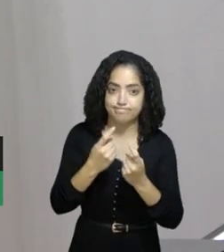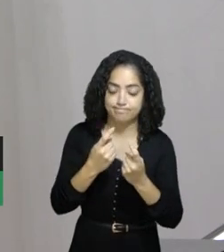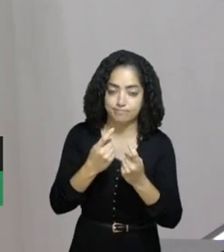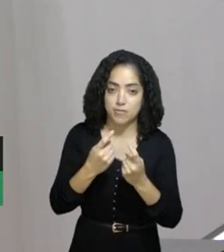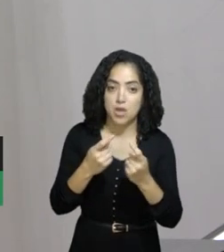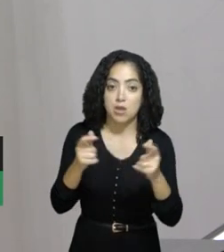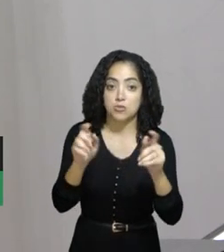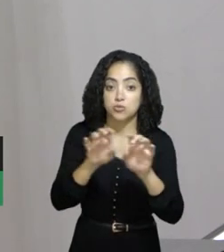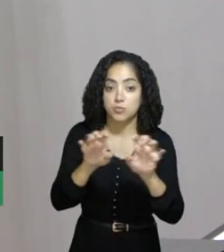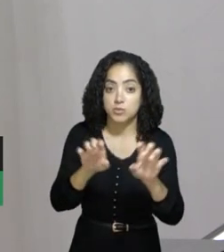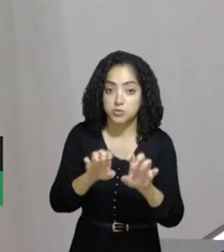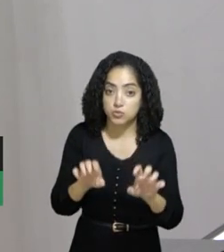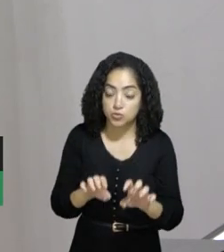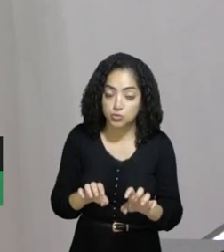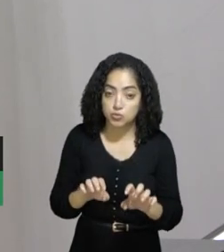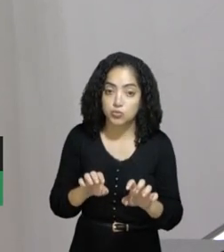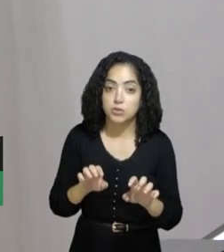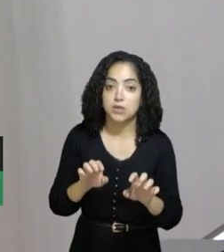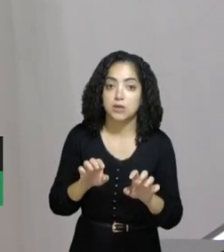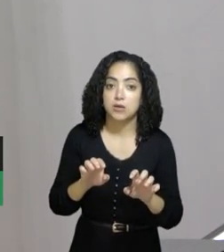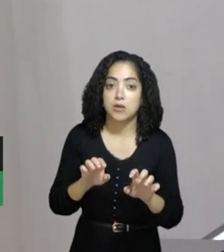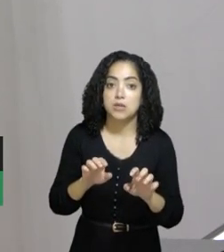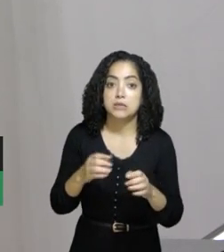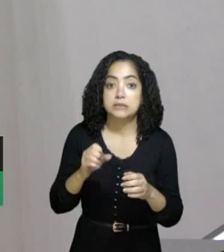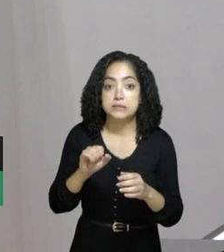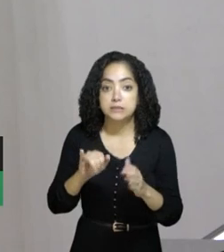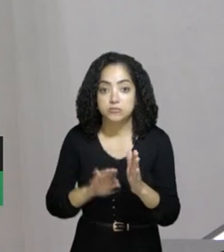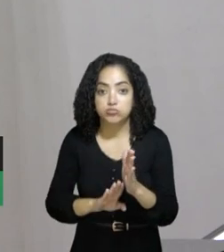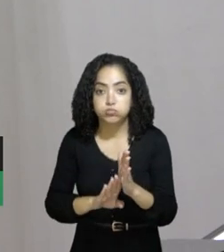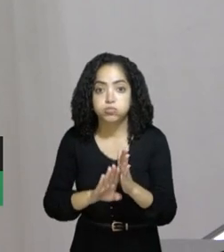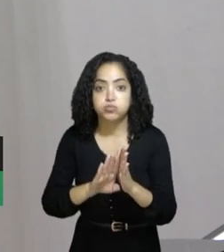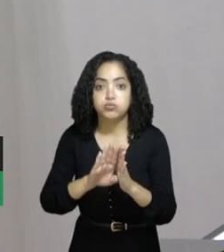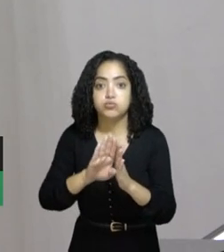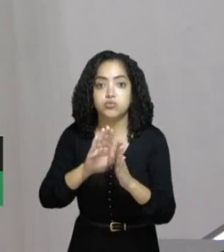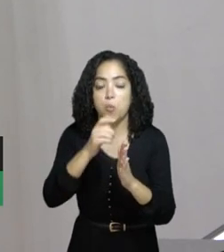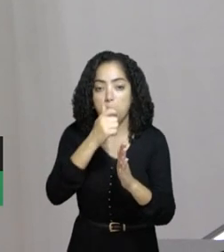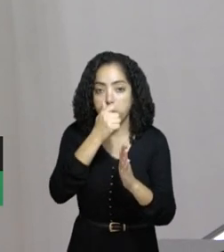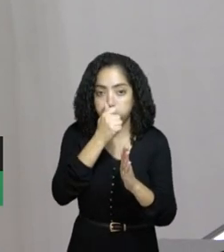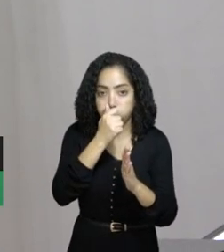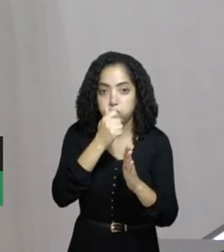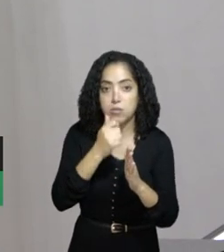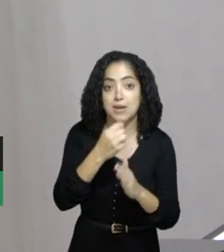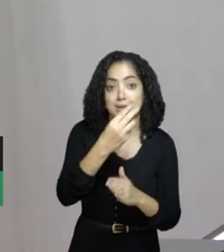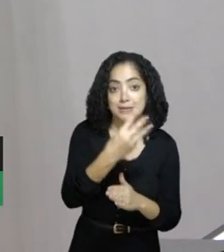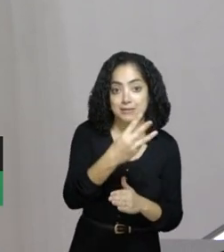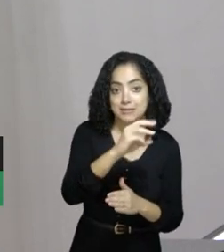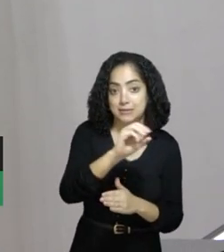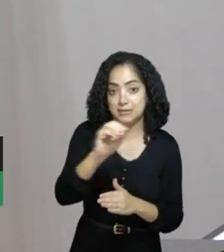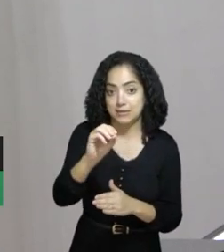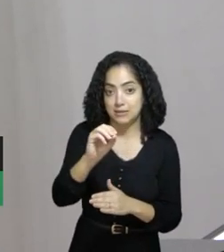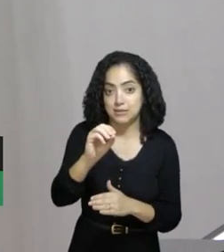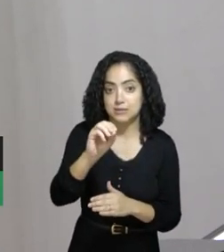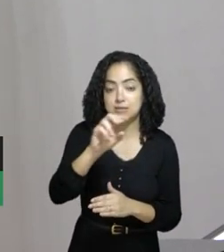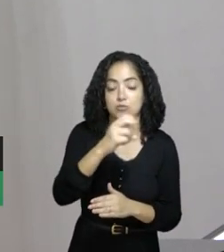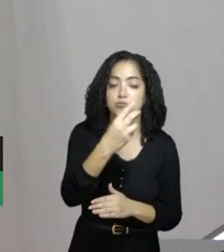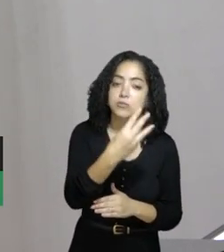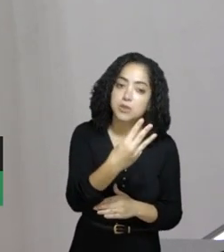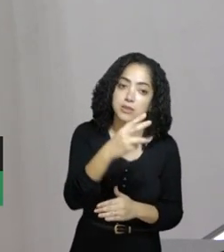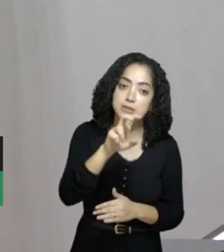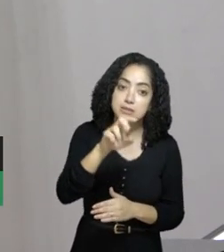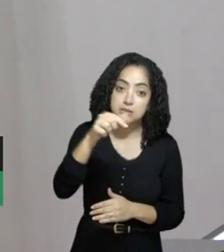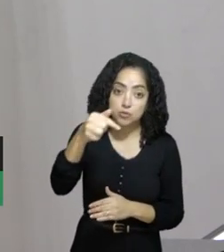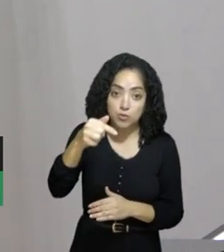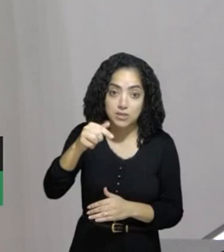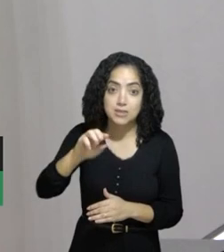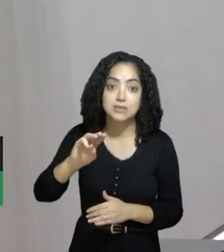estrutura. Quando cheia, sua capacidade de armazenamento atinge 357 milhões